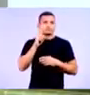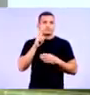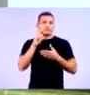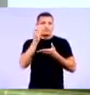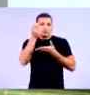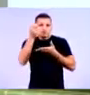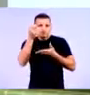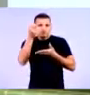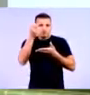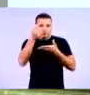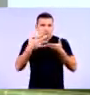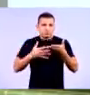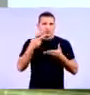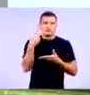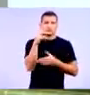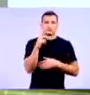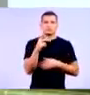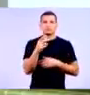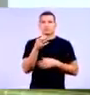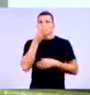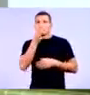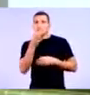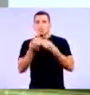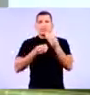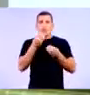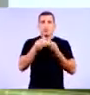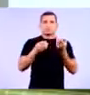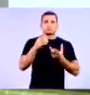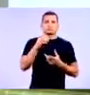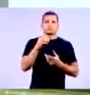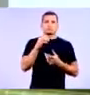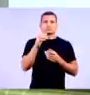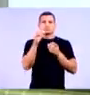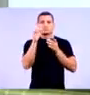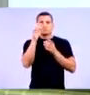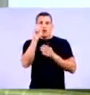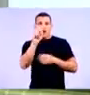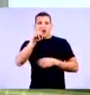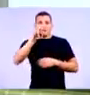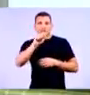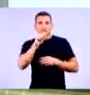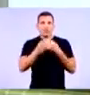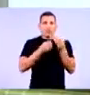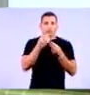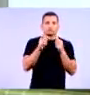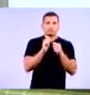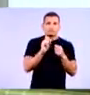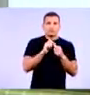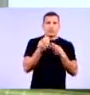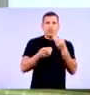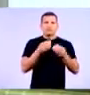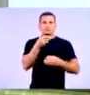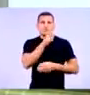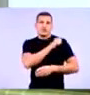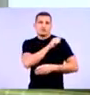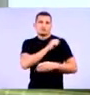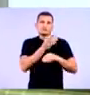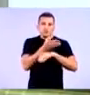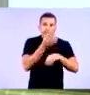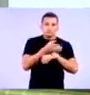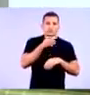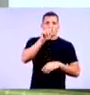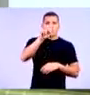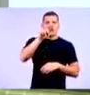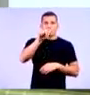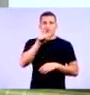é a estrutura do nosso AVA. Né? Como você faz esse procedimento? Como você, aluno, participa do ambiente virtual?